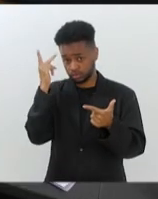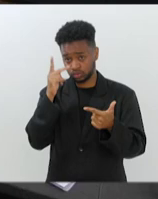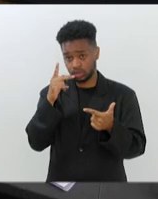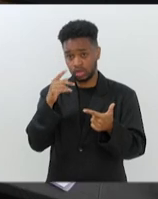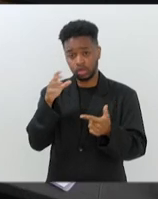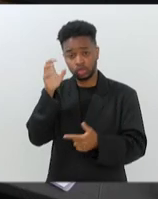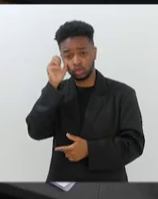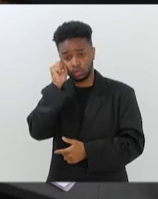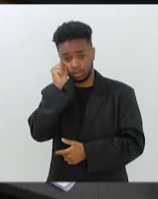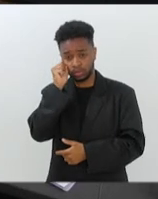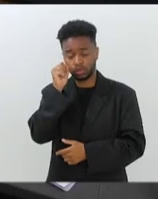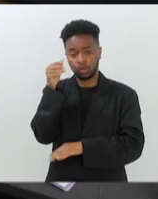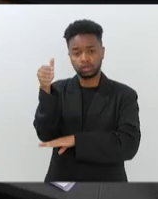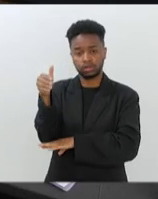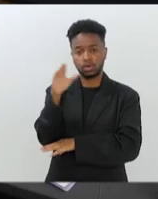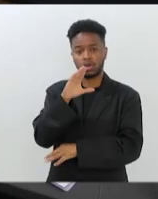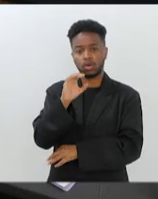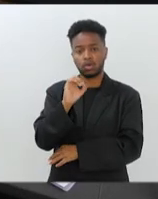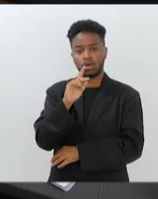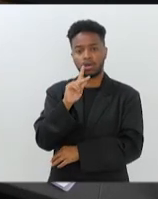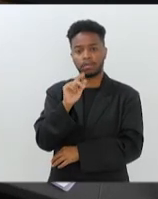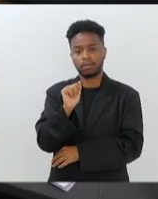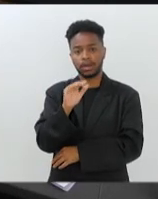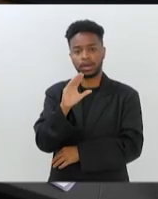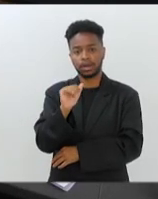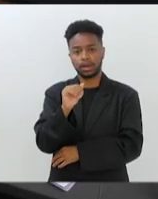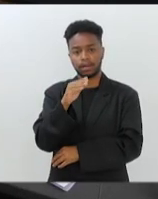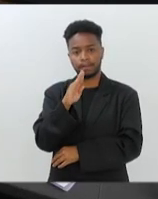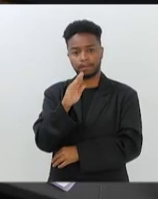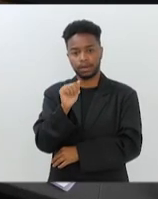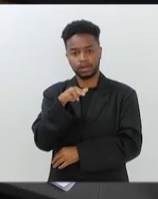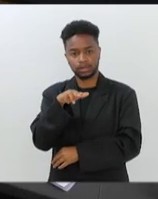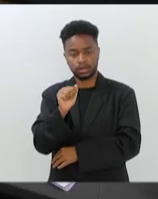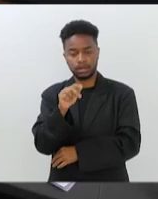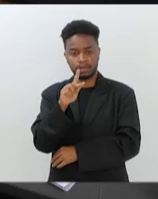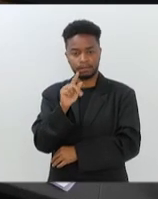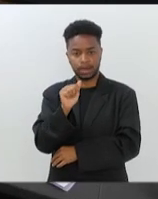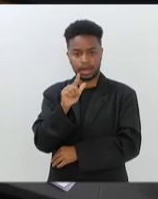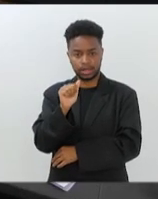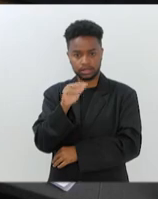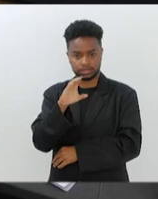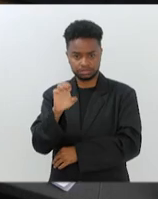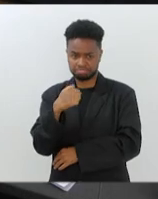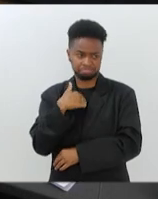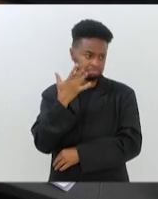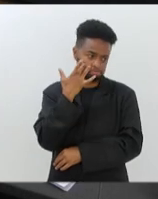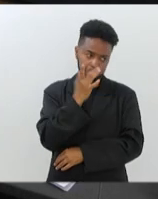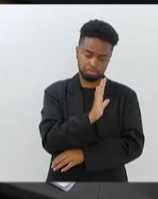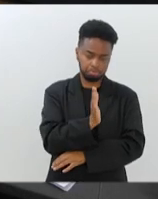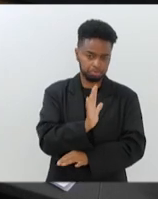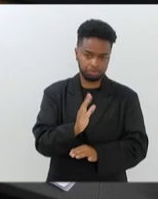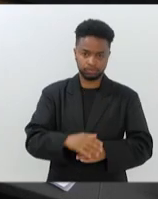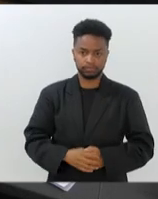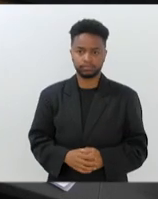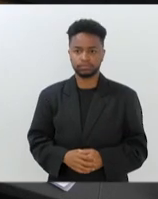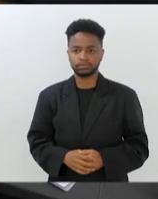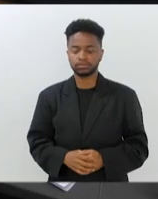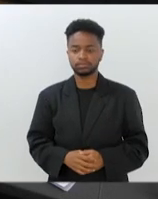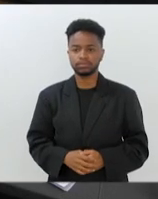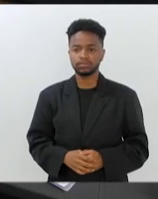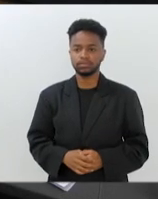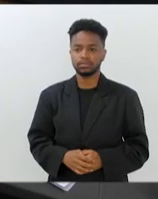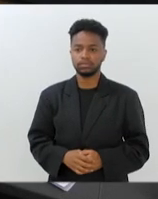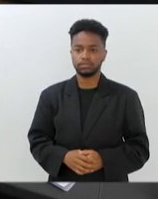no Copacabana Palace nesse dia não tem essa informação não tá bom